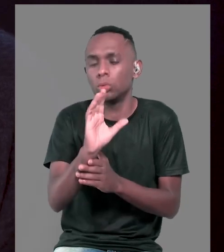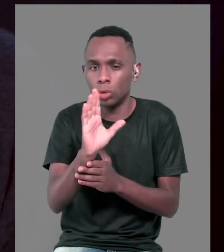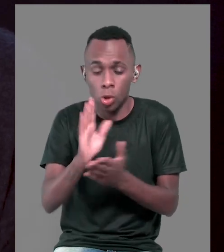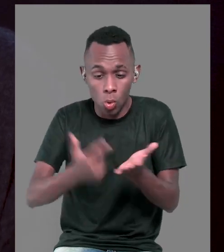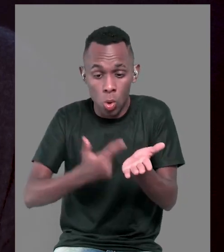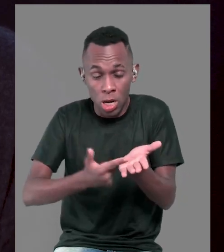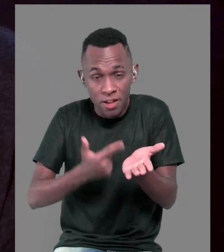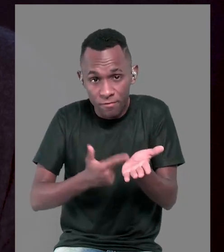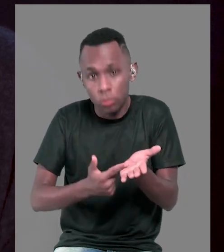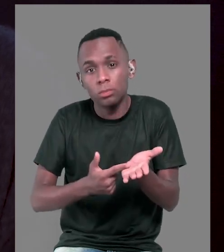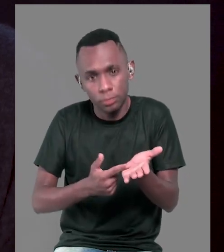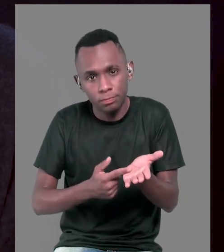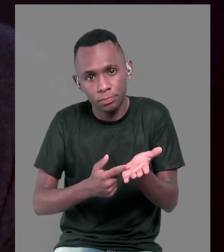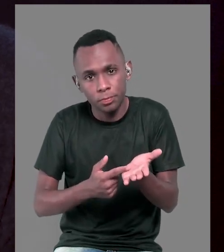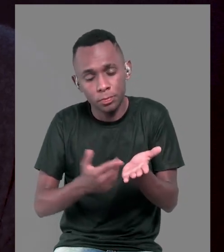que a gente